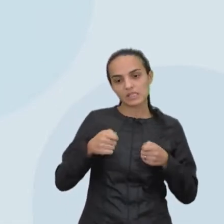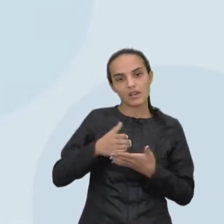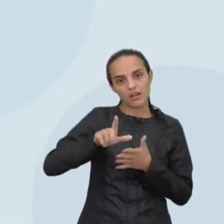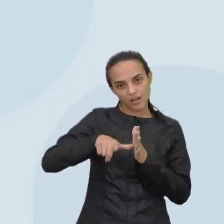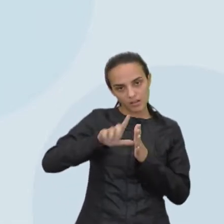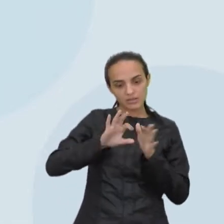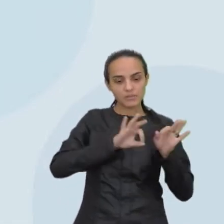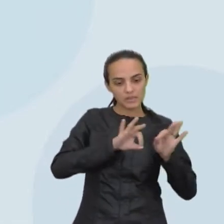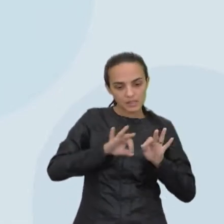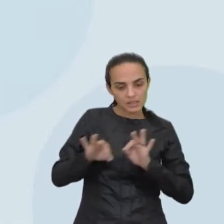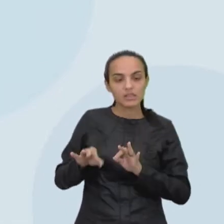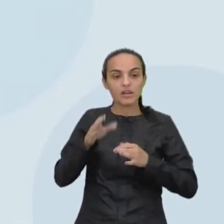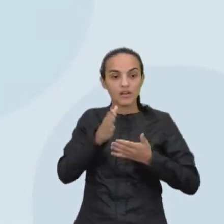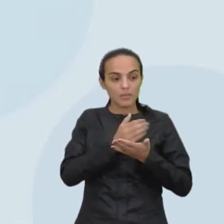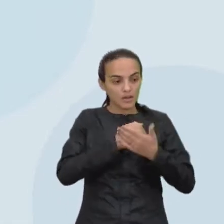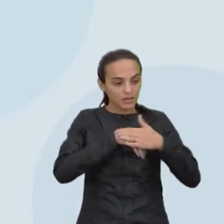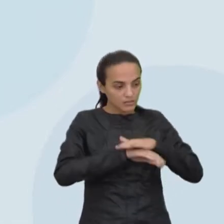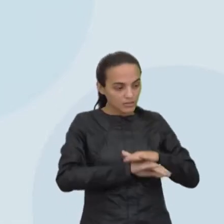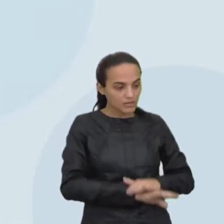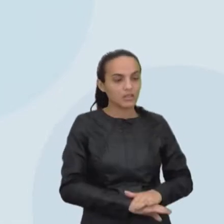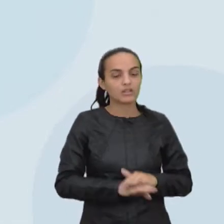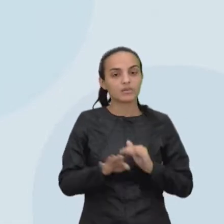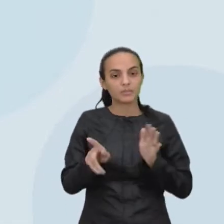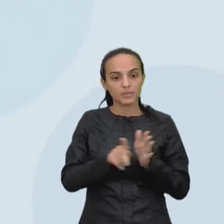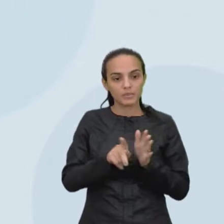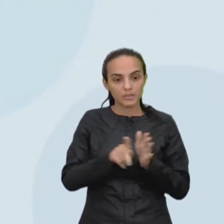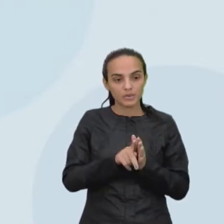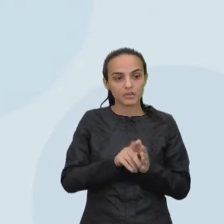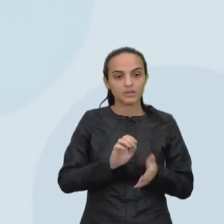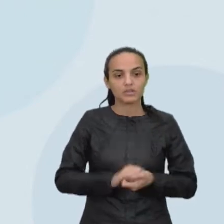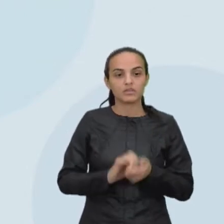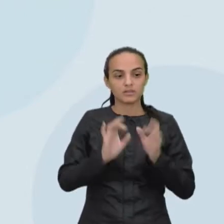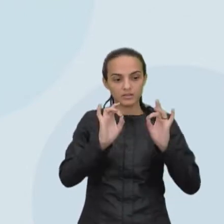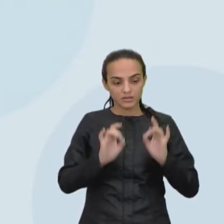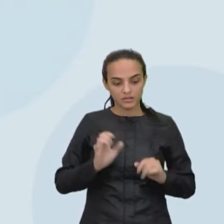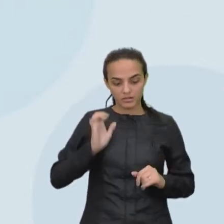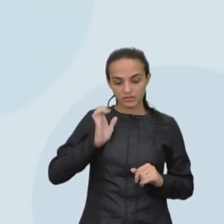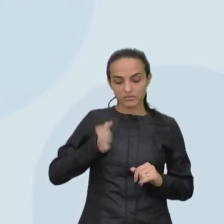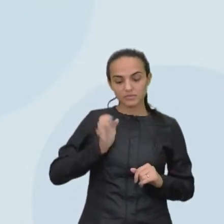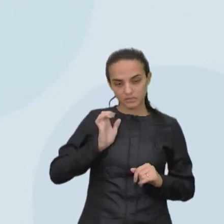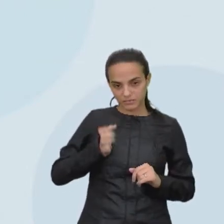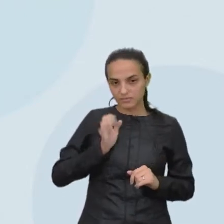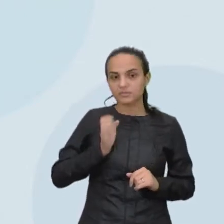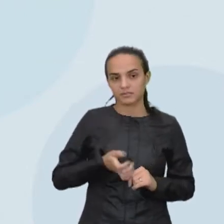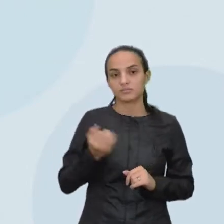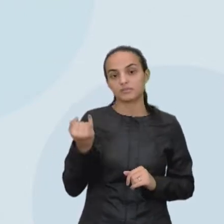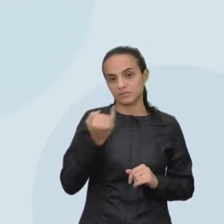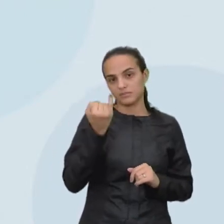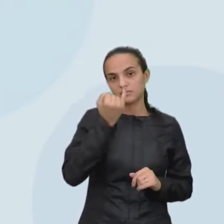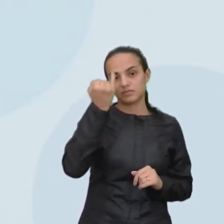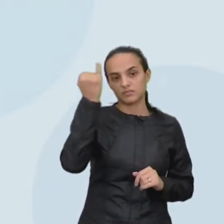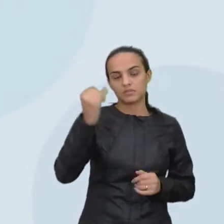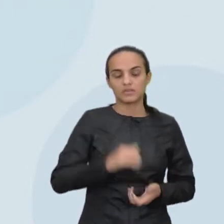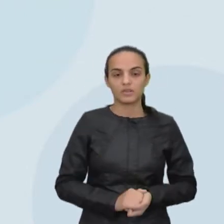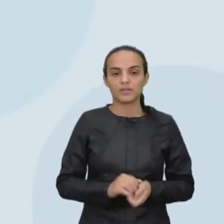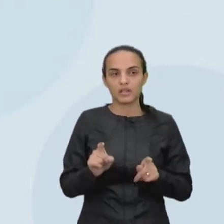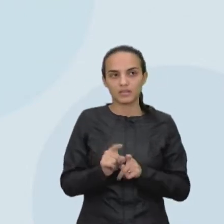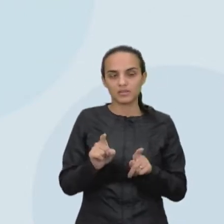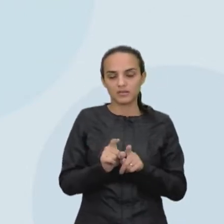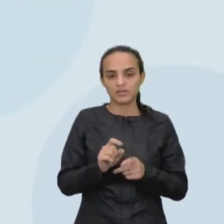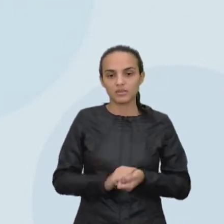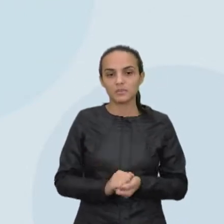planejamento. Coleta de dados para a realização do planejamento de uma pesquisa estatística é fundamental para a qualidade